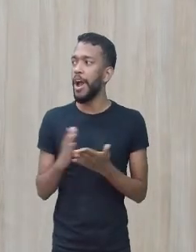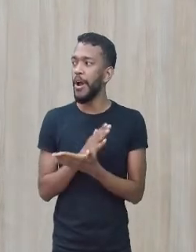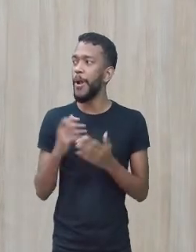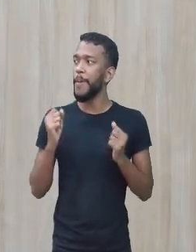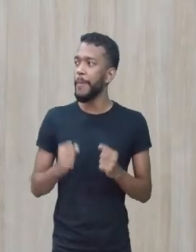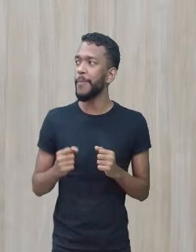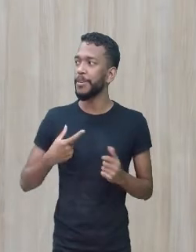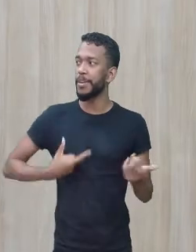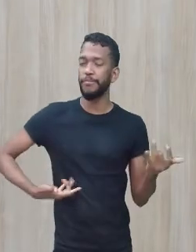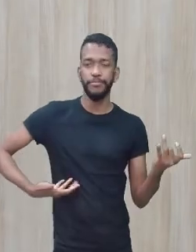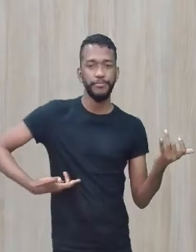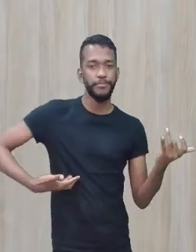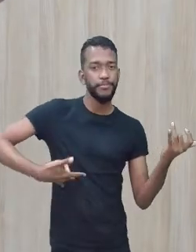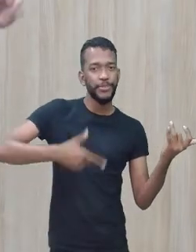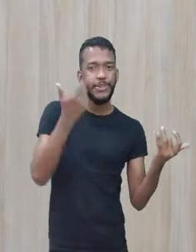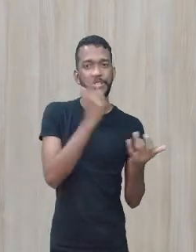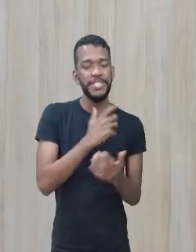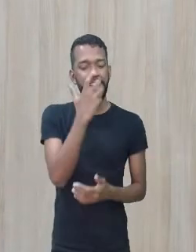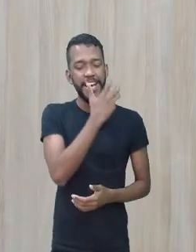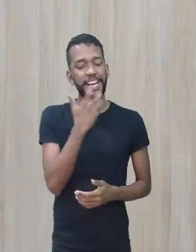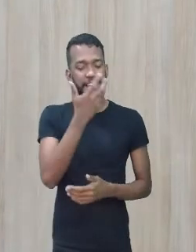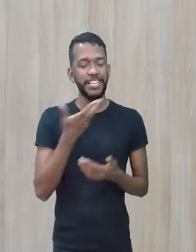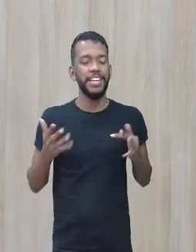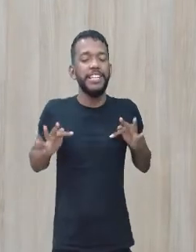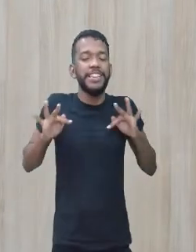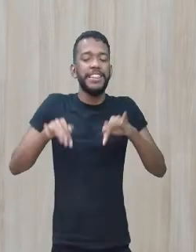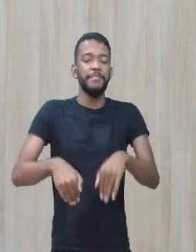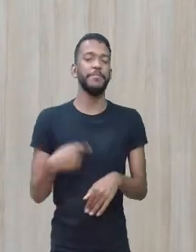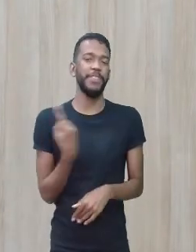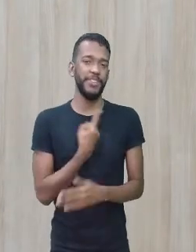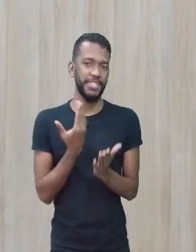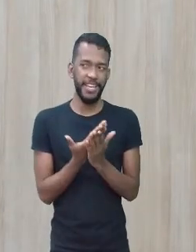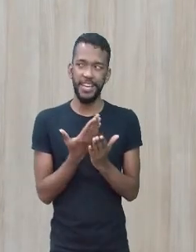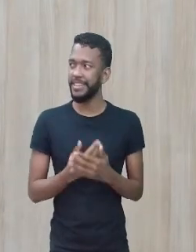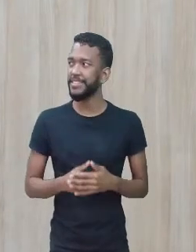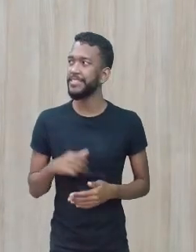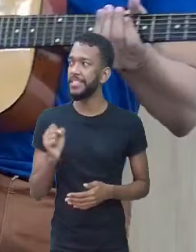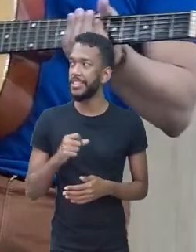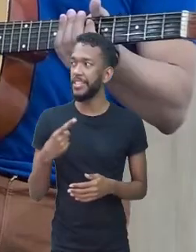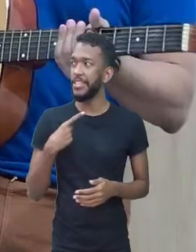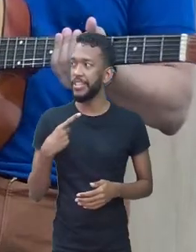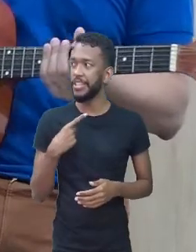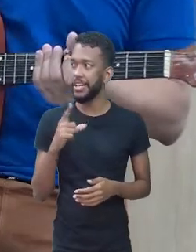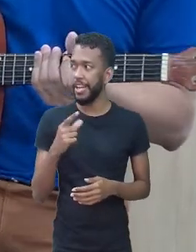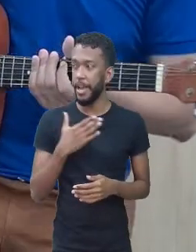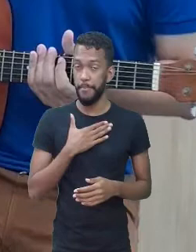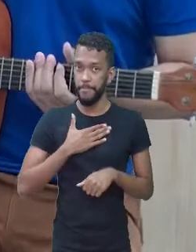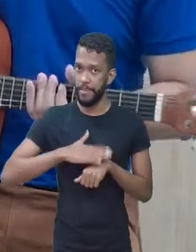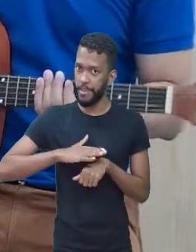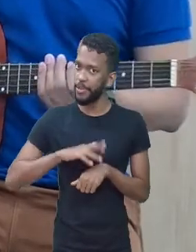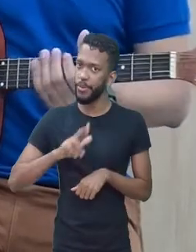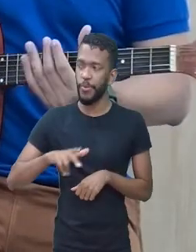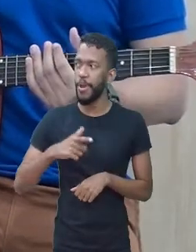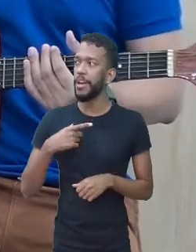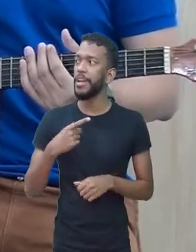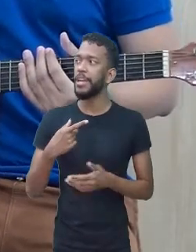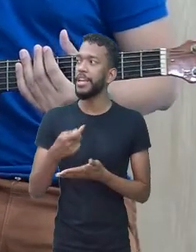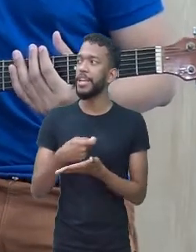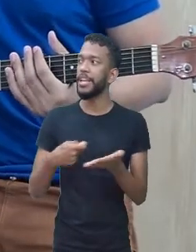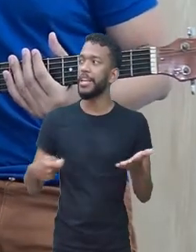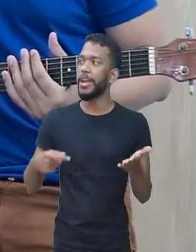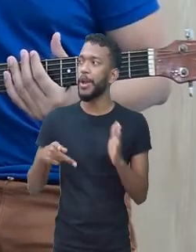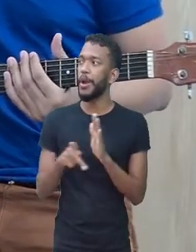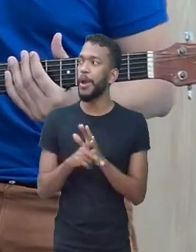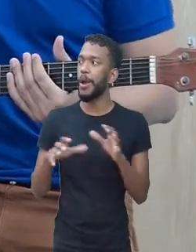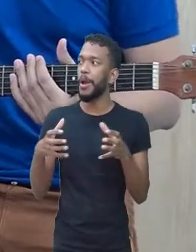possa dar uma palhinha para a gente ir encerrando a nossa aula? Tem sim. Não composição minha, tá? Minha composição tá lá com a